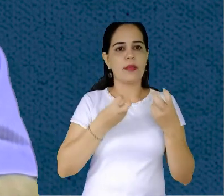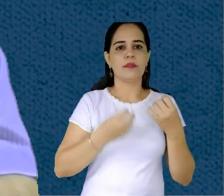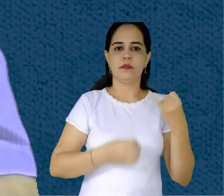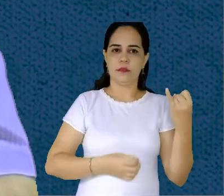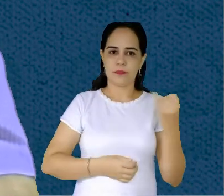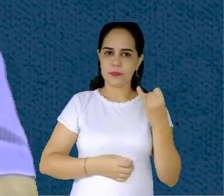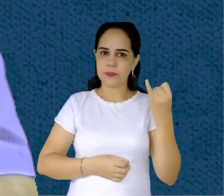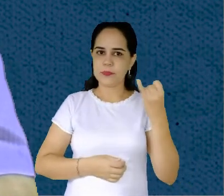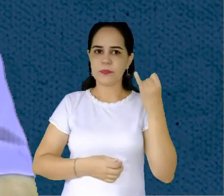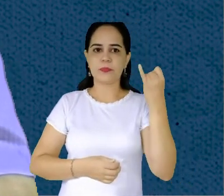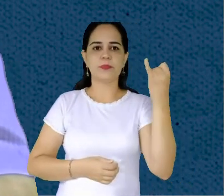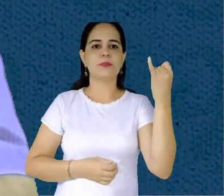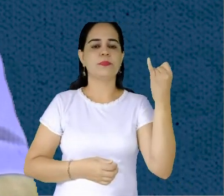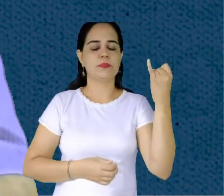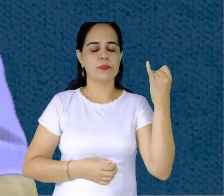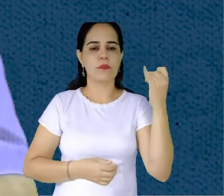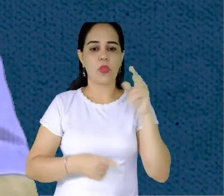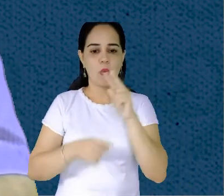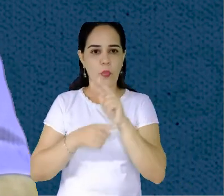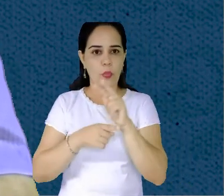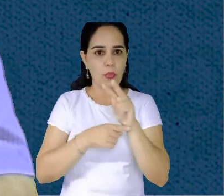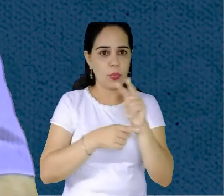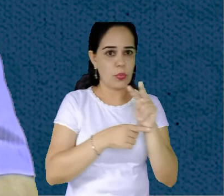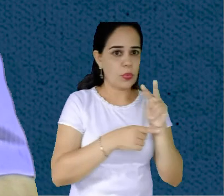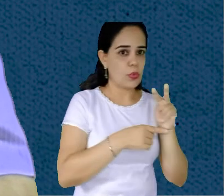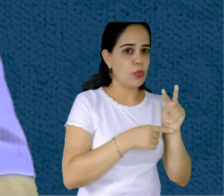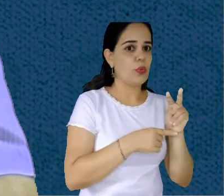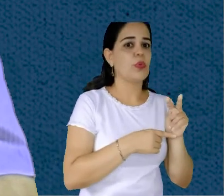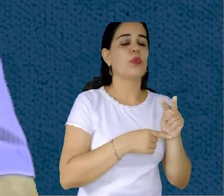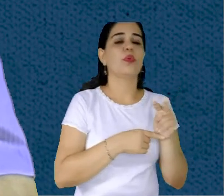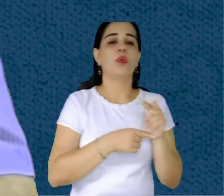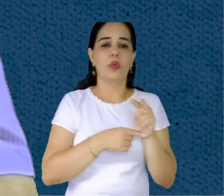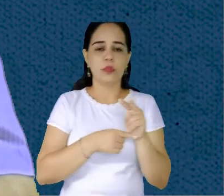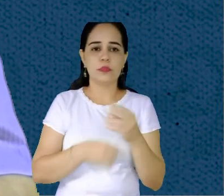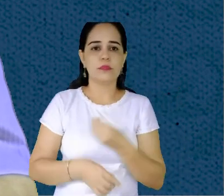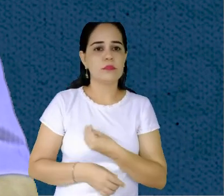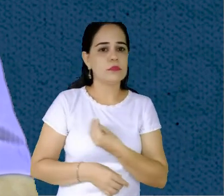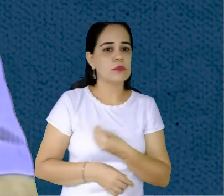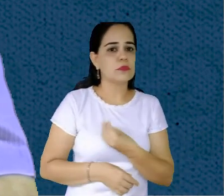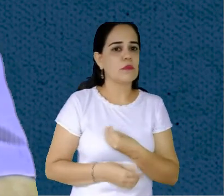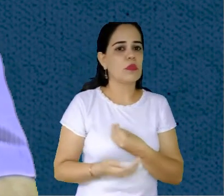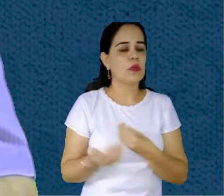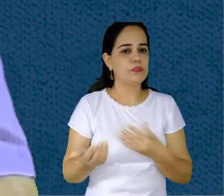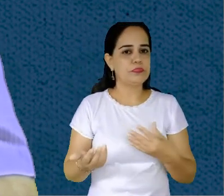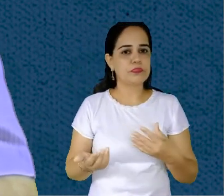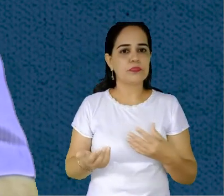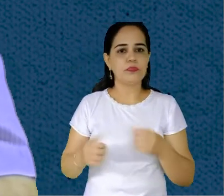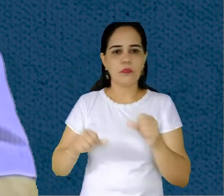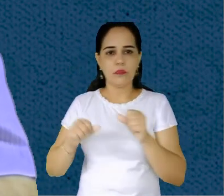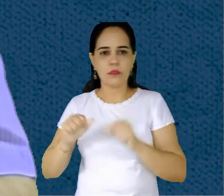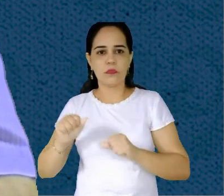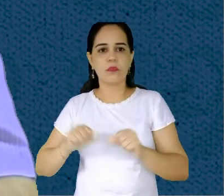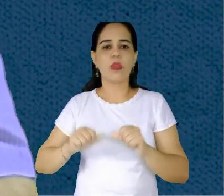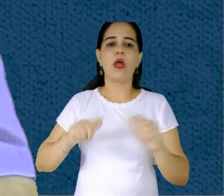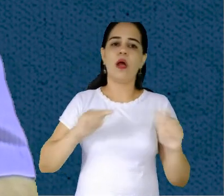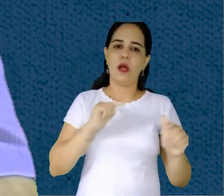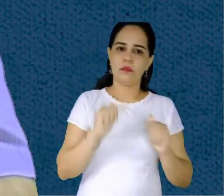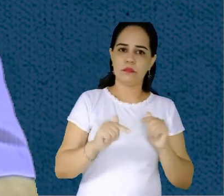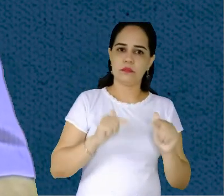como é importante se engajar nas coisas, nas atividades que são propostas pelas pessoas